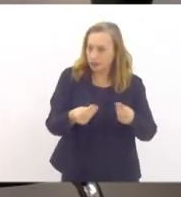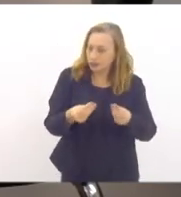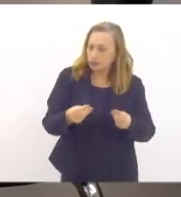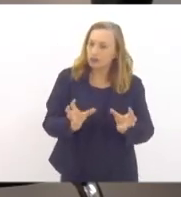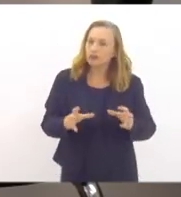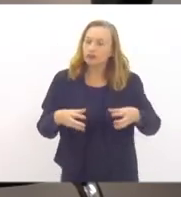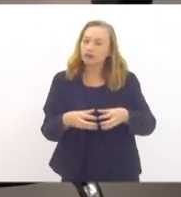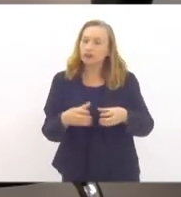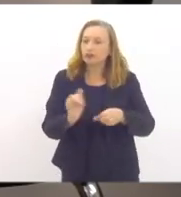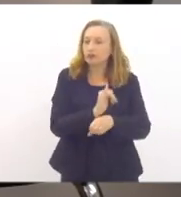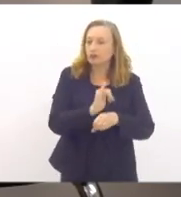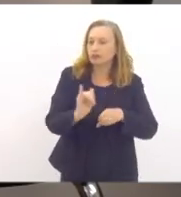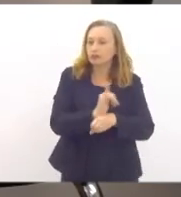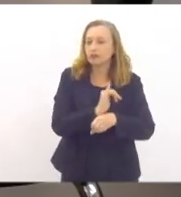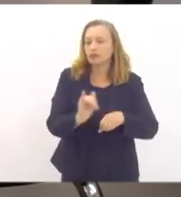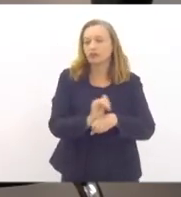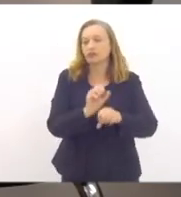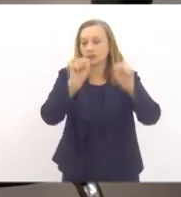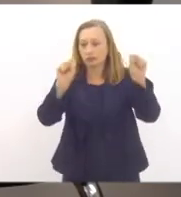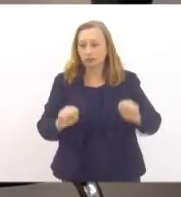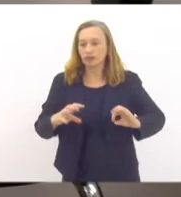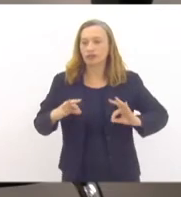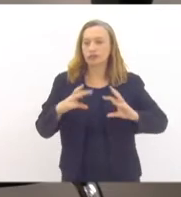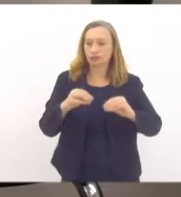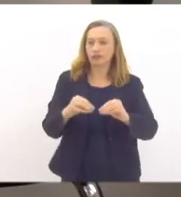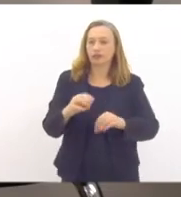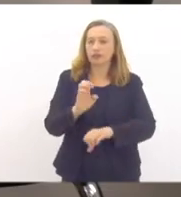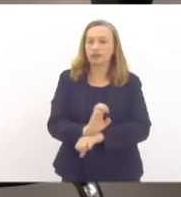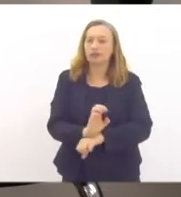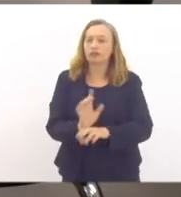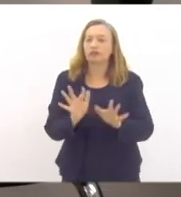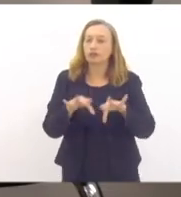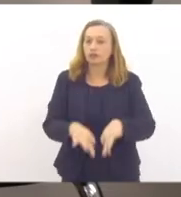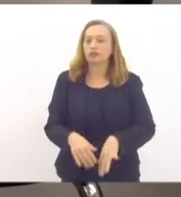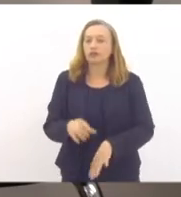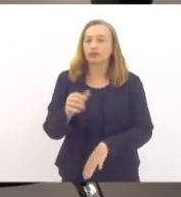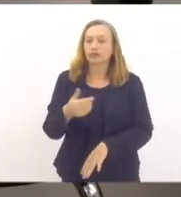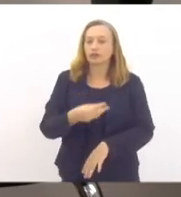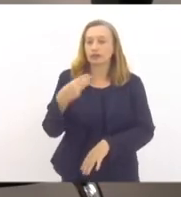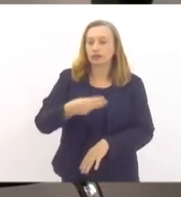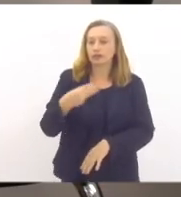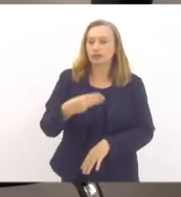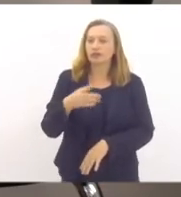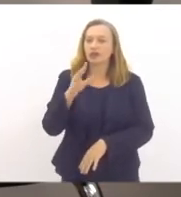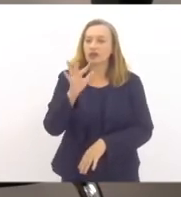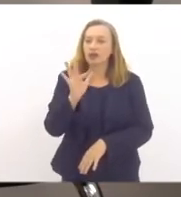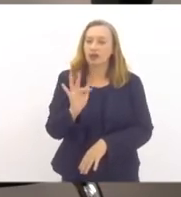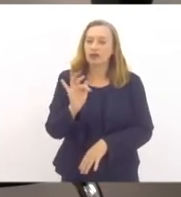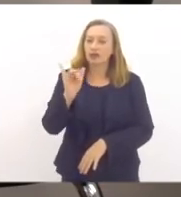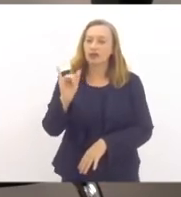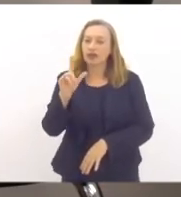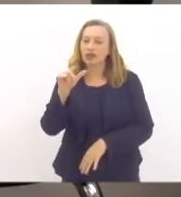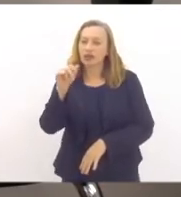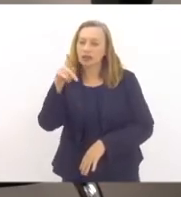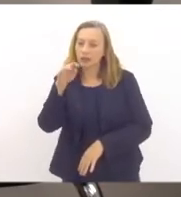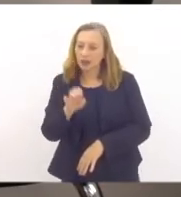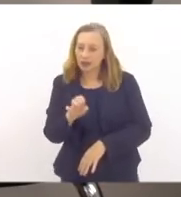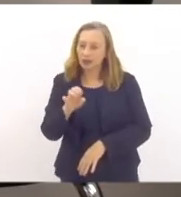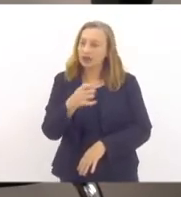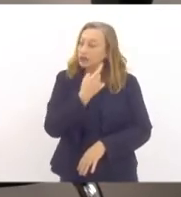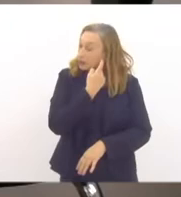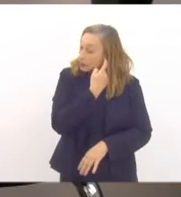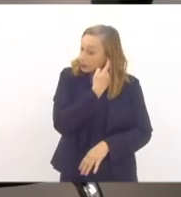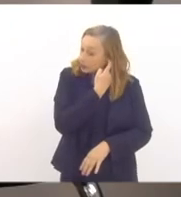o mecanismo e o sistema estadual como um todo. Por fim, o terceiro voto vai no Felipe de Conte Ast.